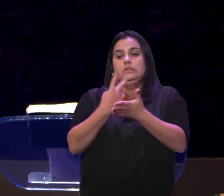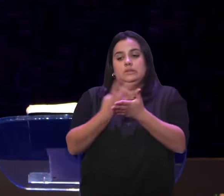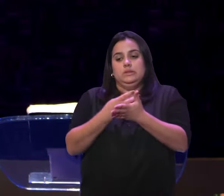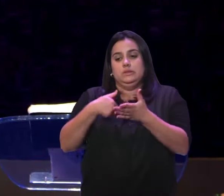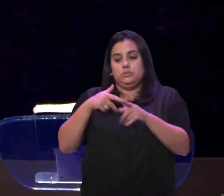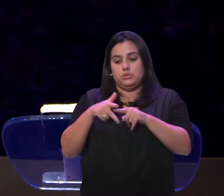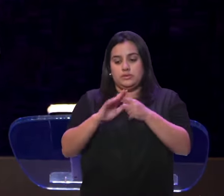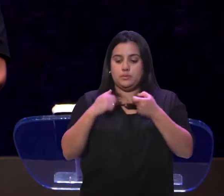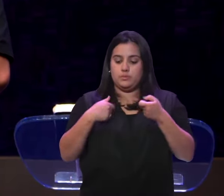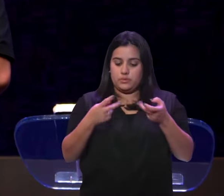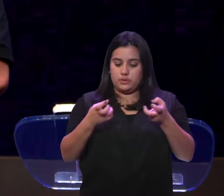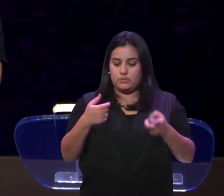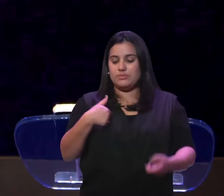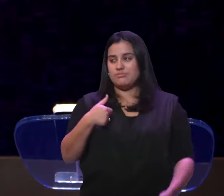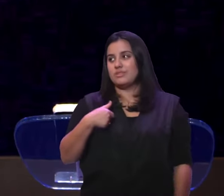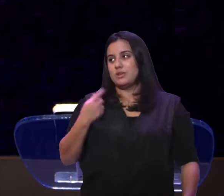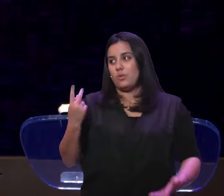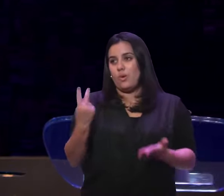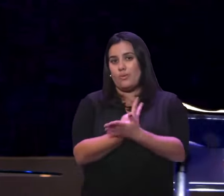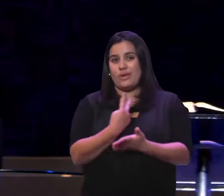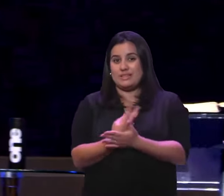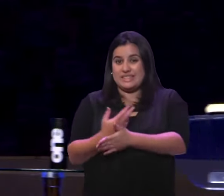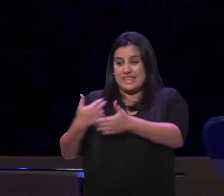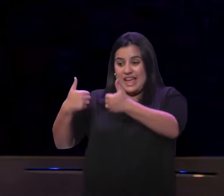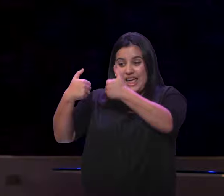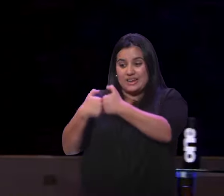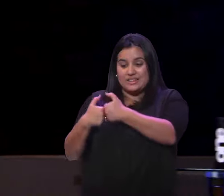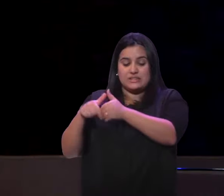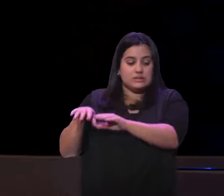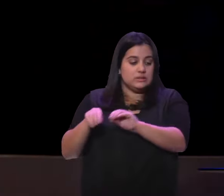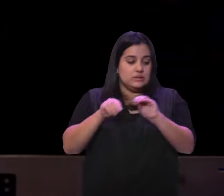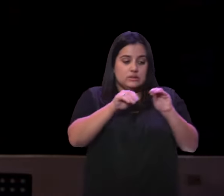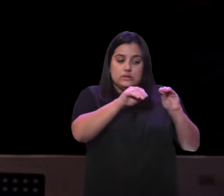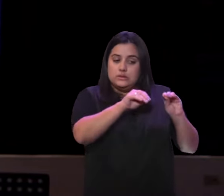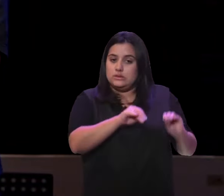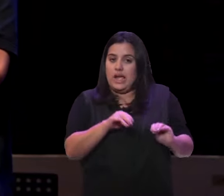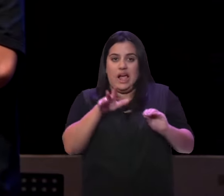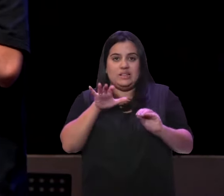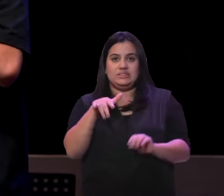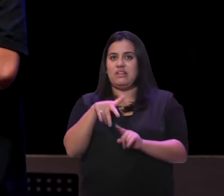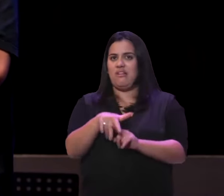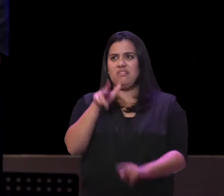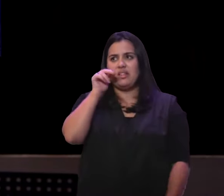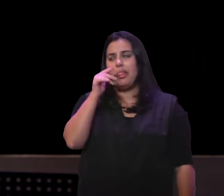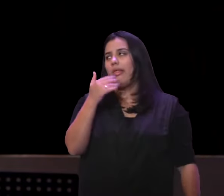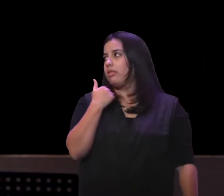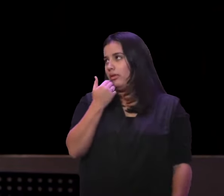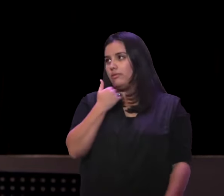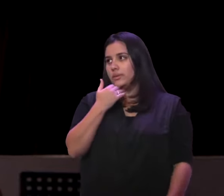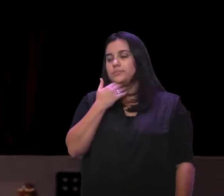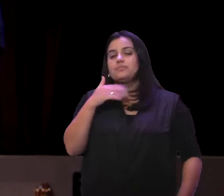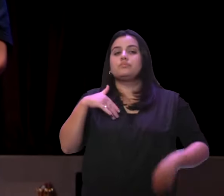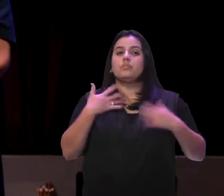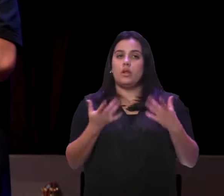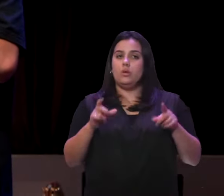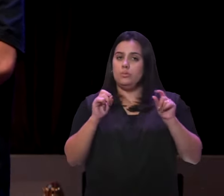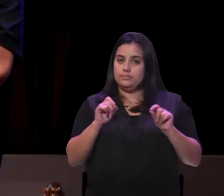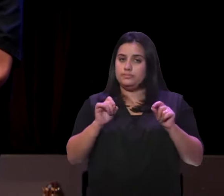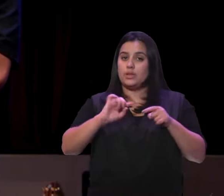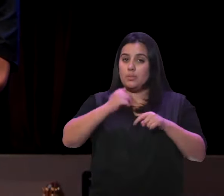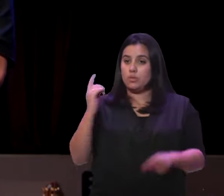que ele tinha errado, que a arca da aliança não era para ser transportada numa carroça. Então ele vai e faz como Moisés disse,